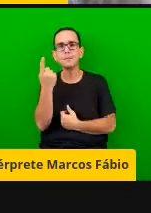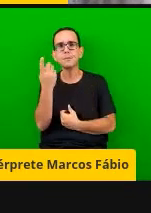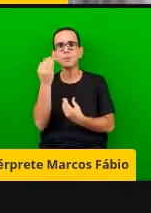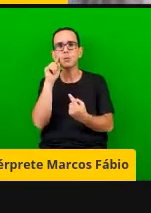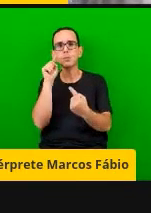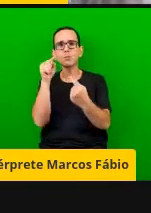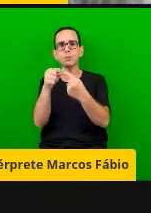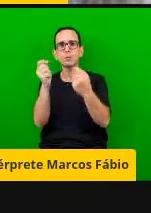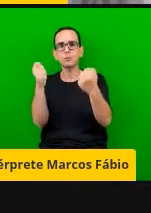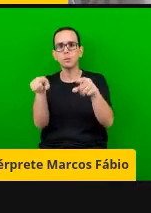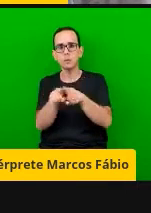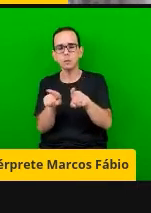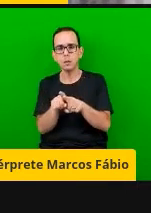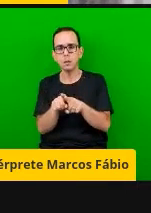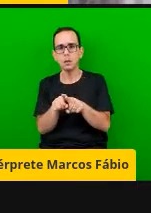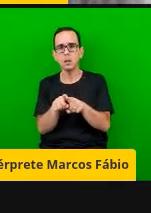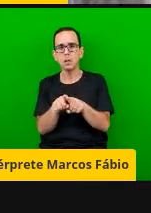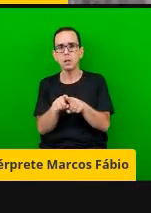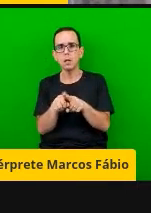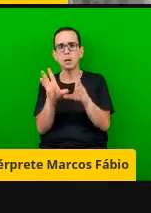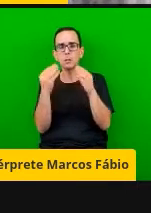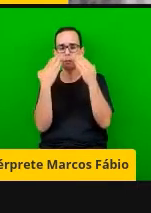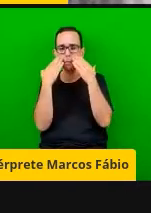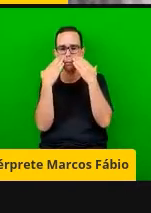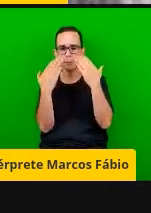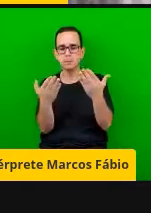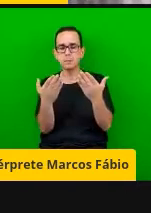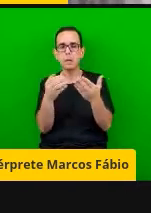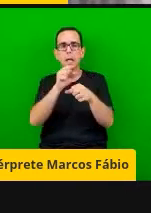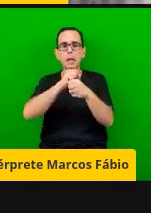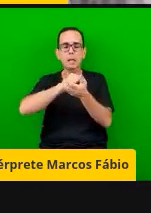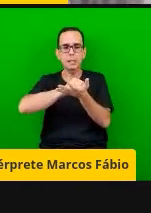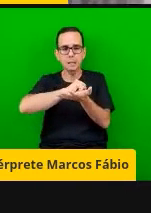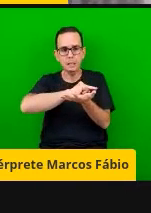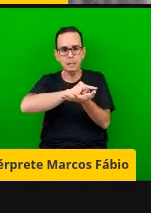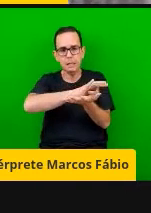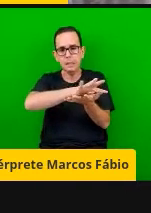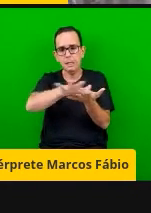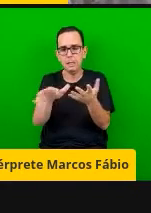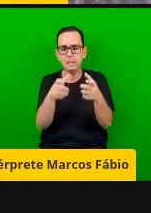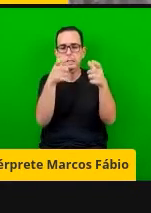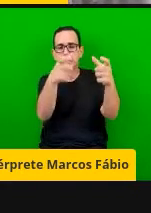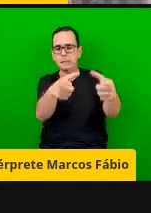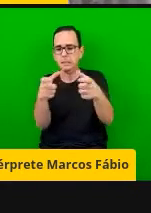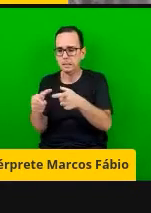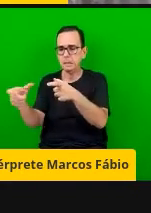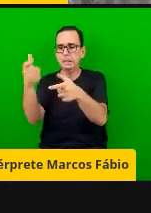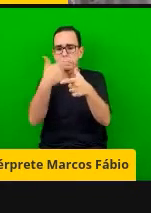em relação à pandemia, à sua distribuição espacial, às suas consequências sociais e assim por